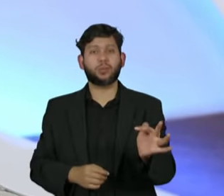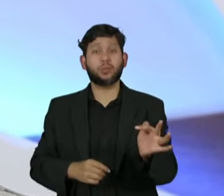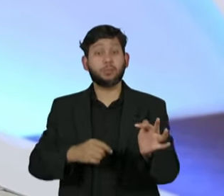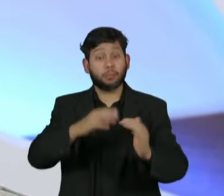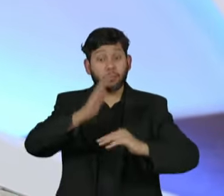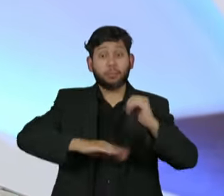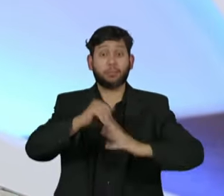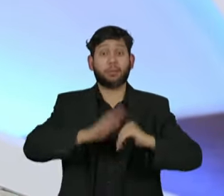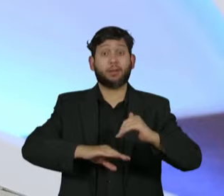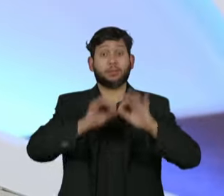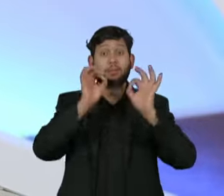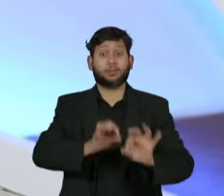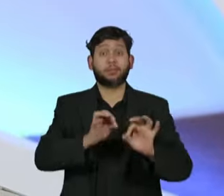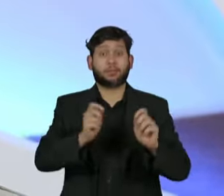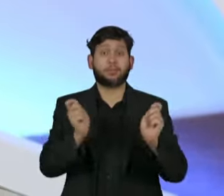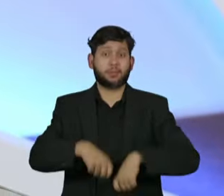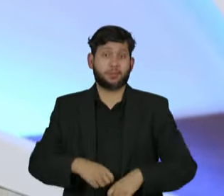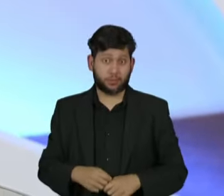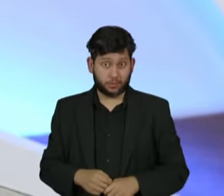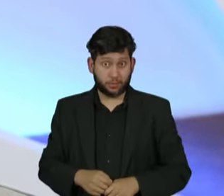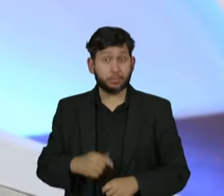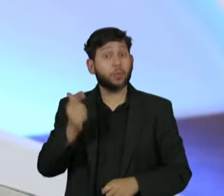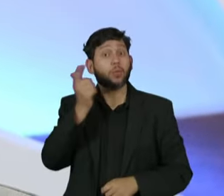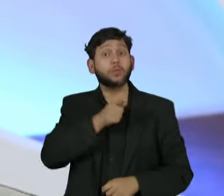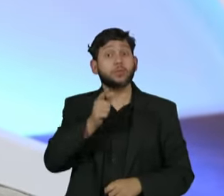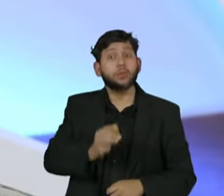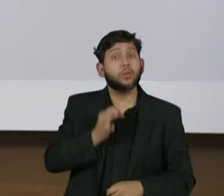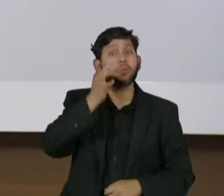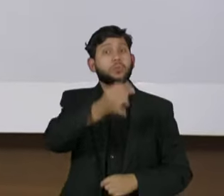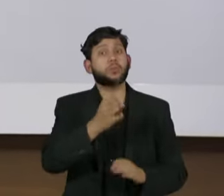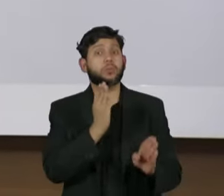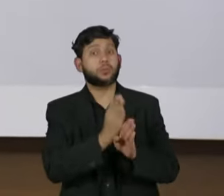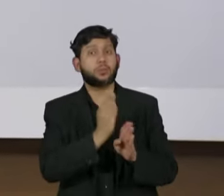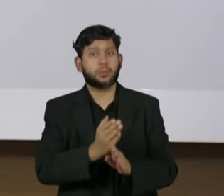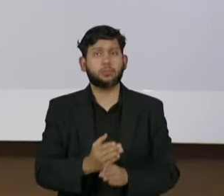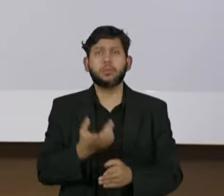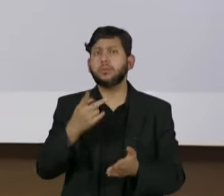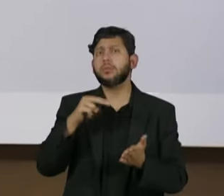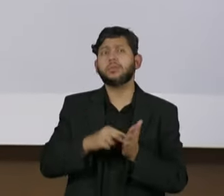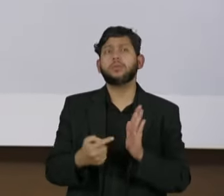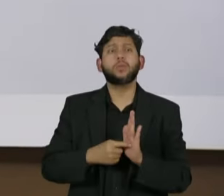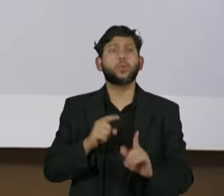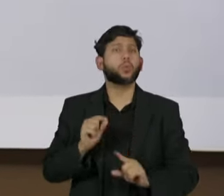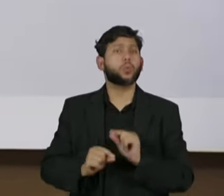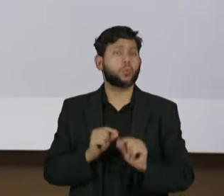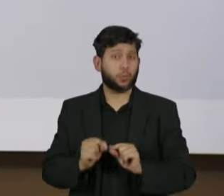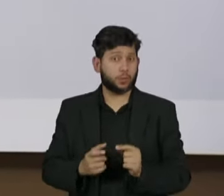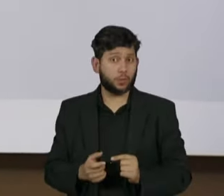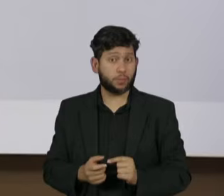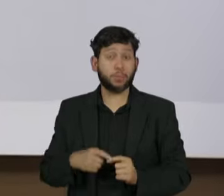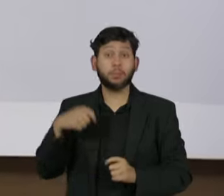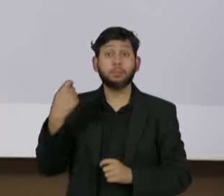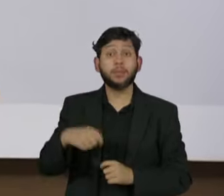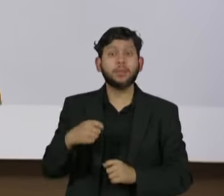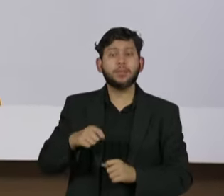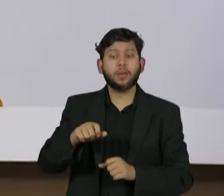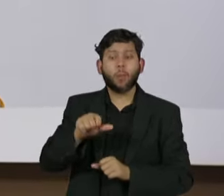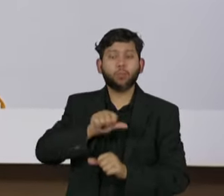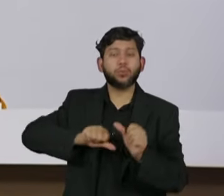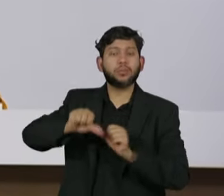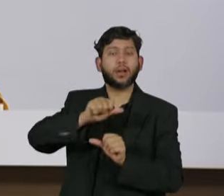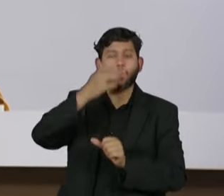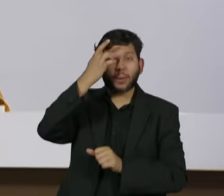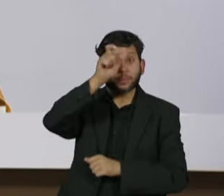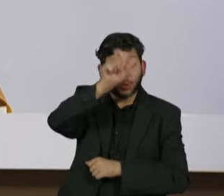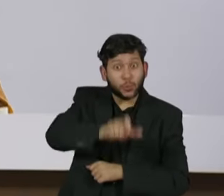concreta na capacidade delas competirem nesse futuro isso implica voltando ao que eu disse antes e mudar e saberes